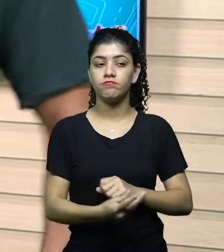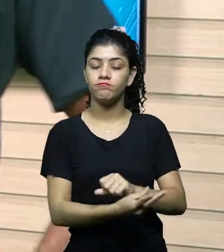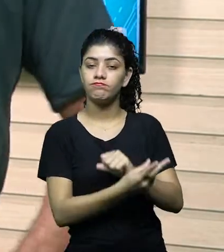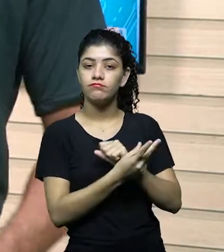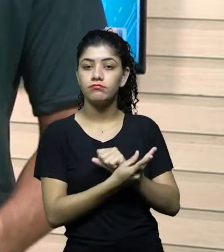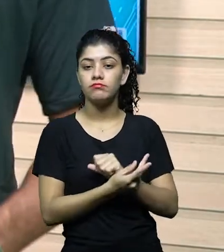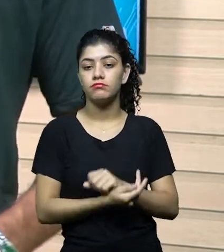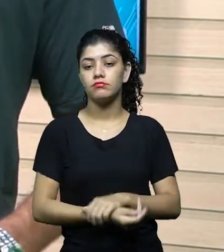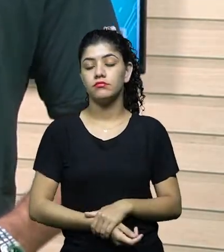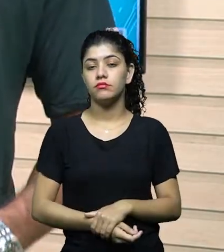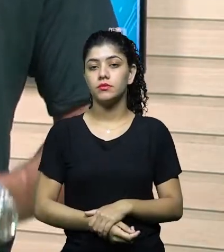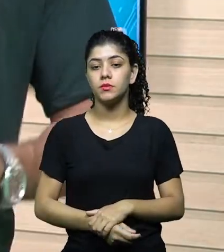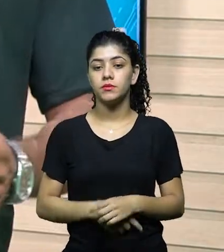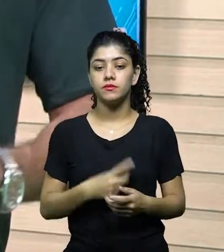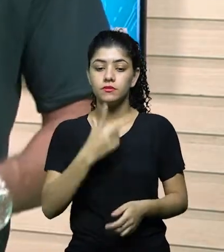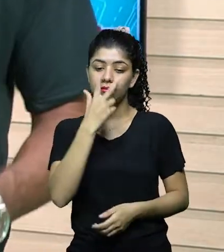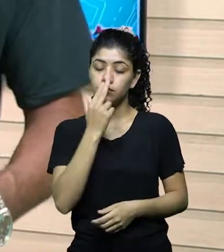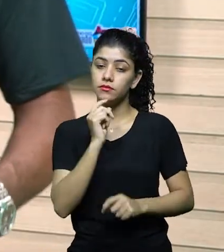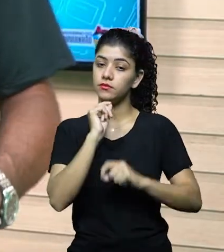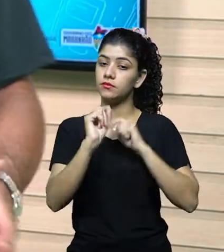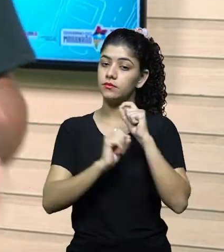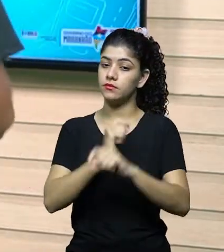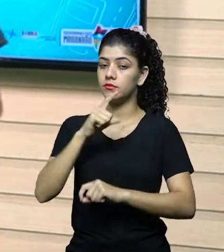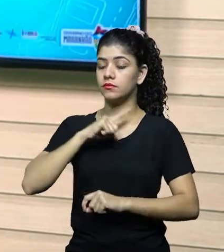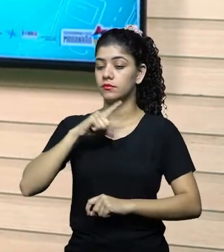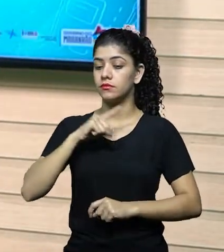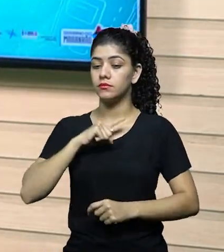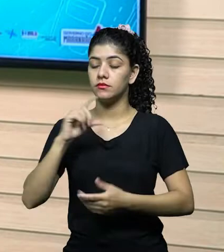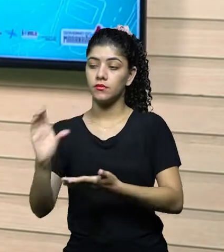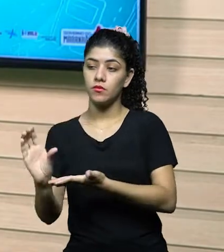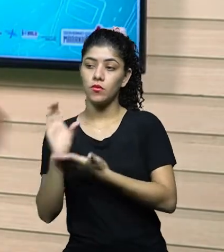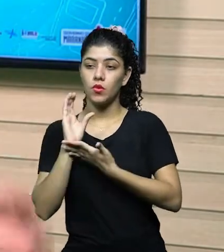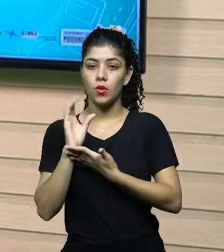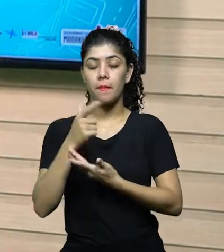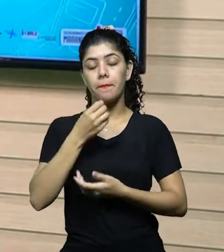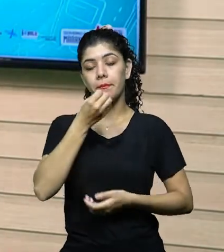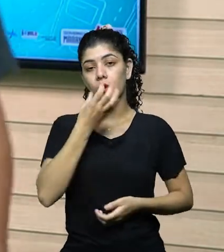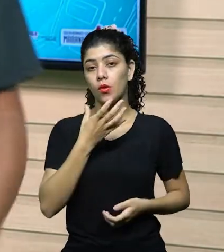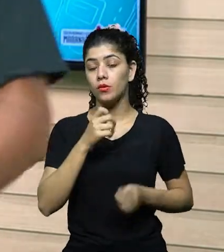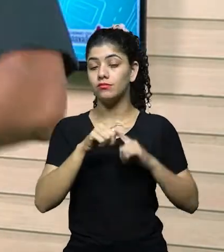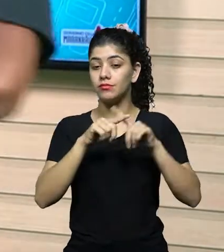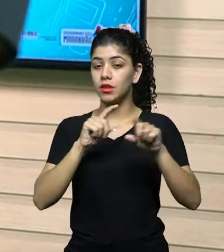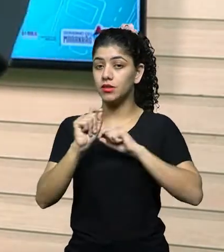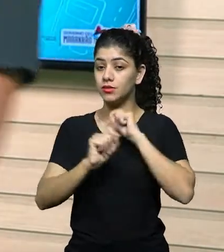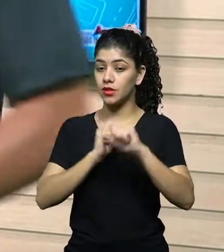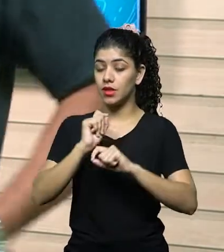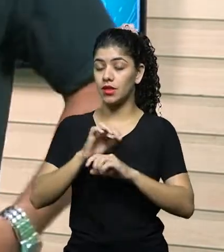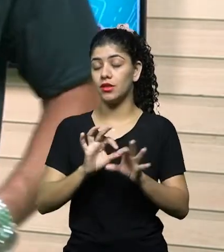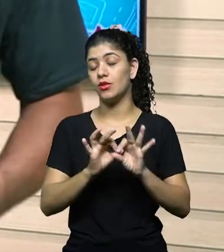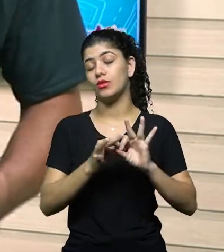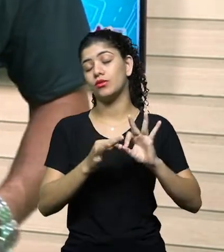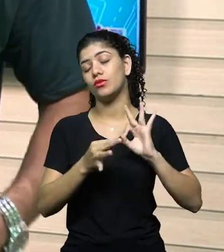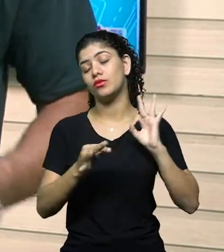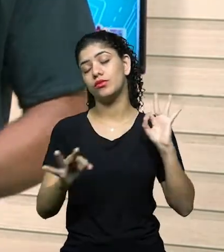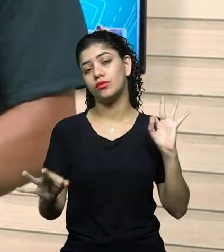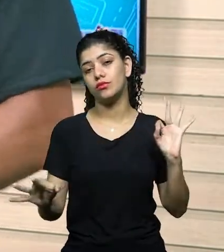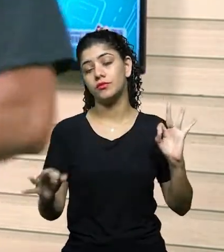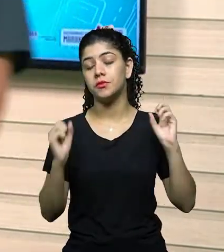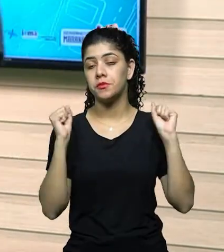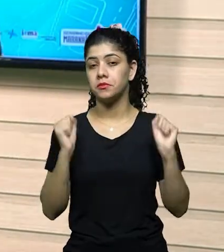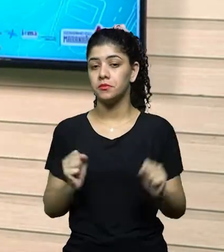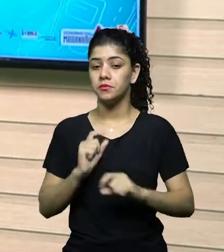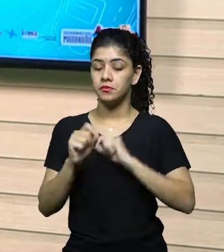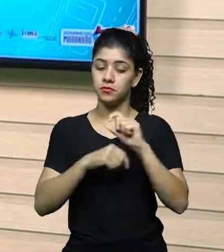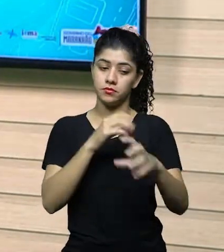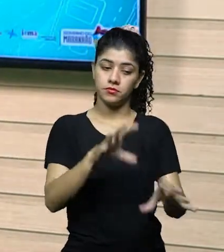crédito, e achar que aquilo ali vai ter uma rentabilidade para ela no curto prazo, quando na verdade é só no longo prazo, e ela só vai